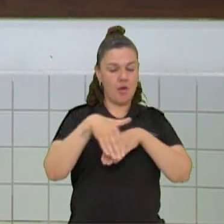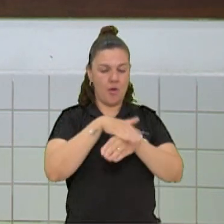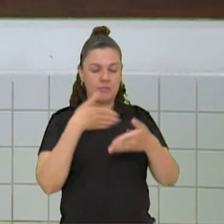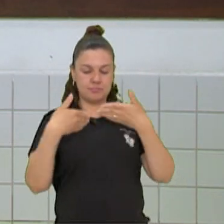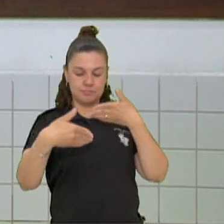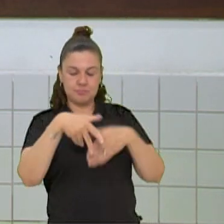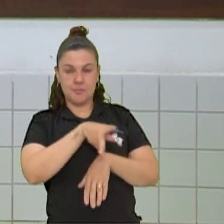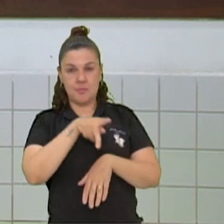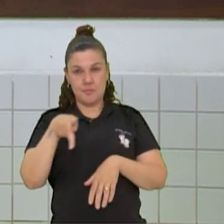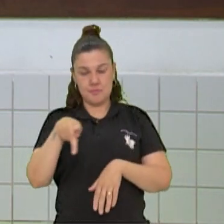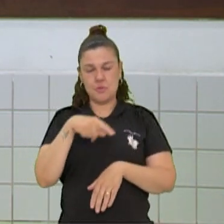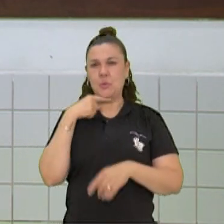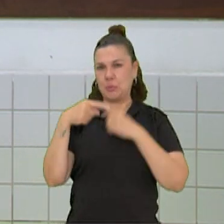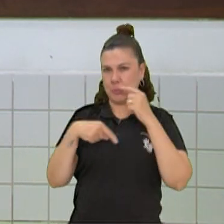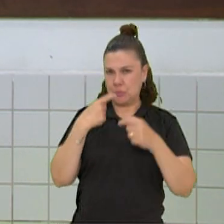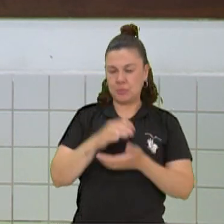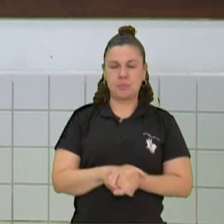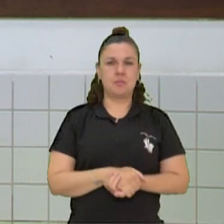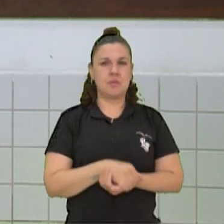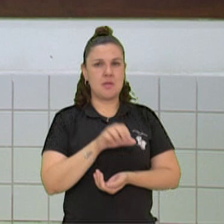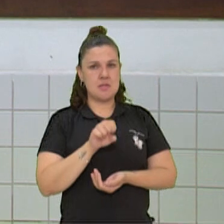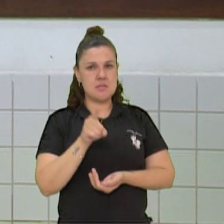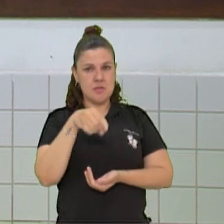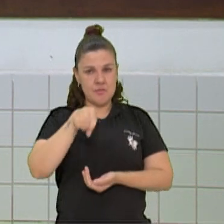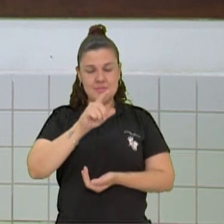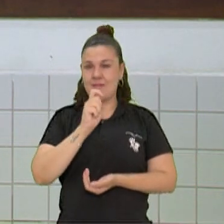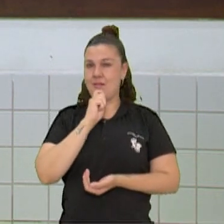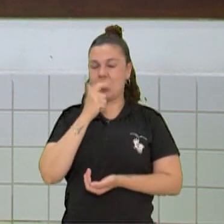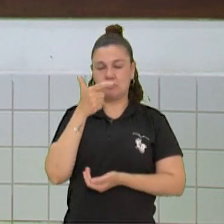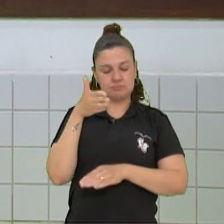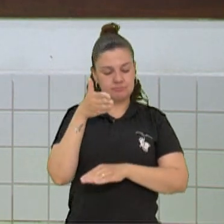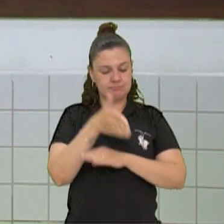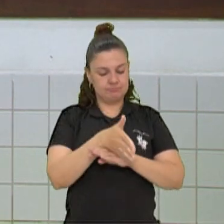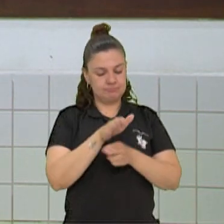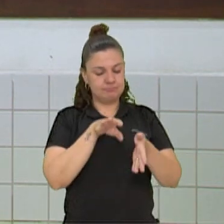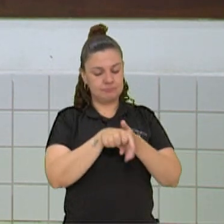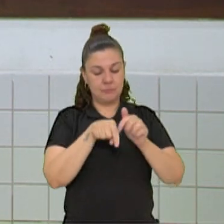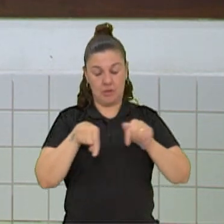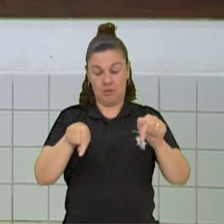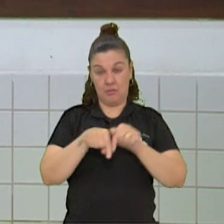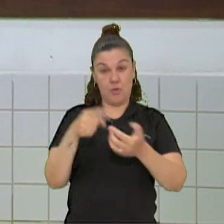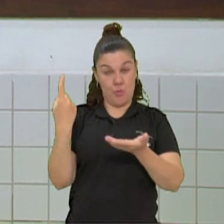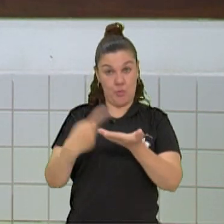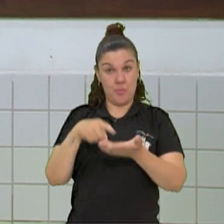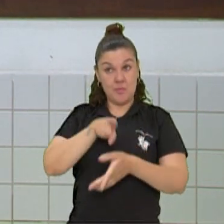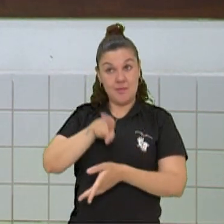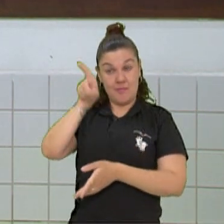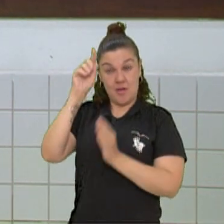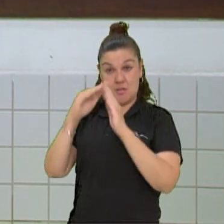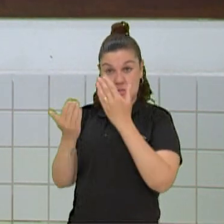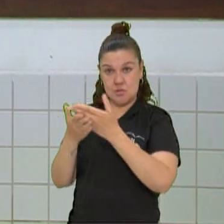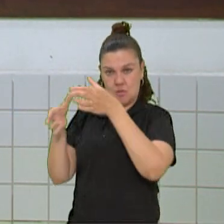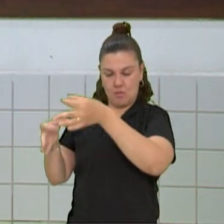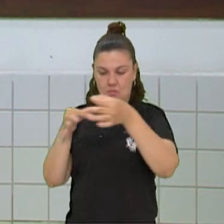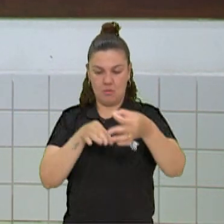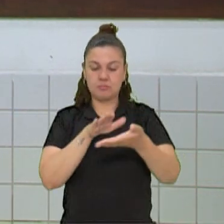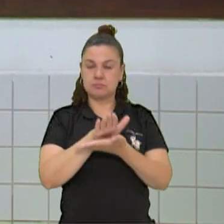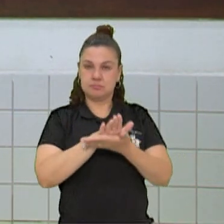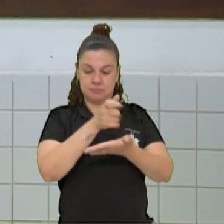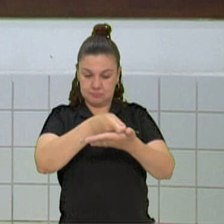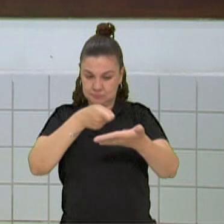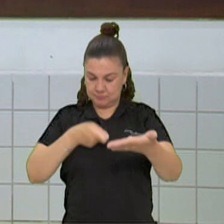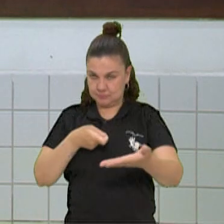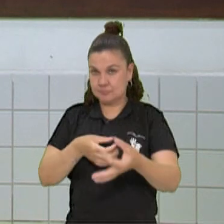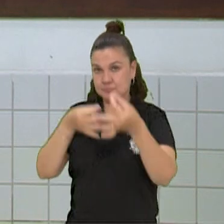professores, tirem as suas dúvidas. Se você ainda não tem acesso às salas virtuais, continue retirando o material impresso na sua